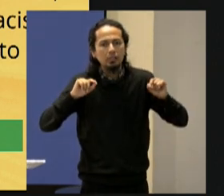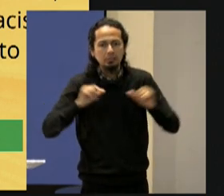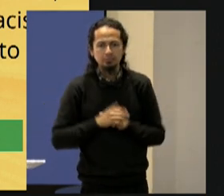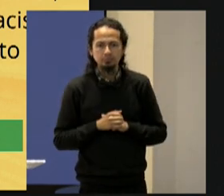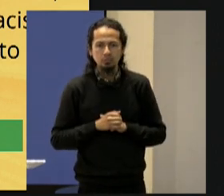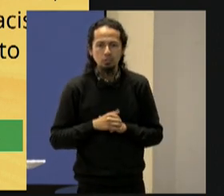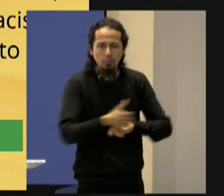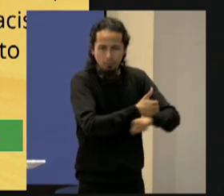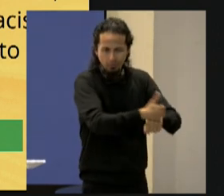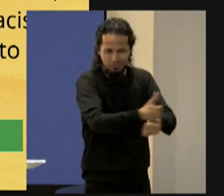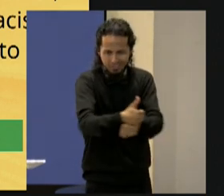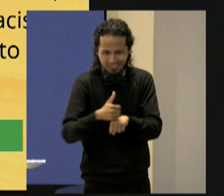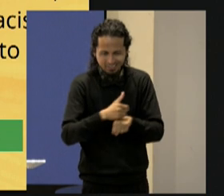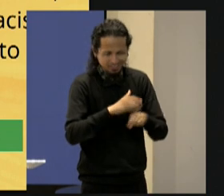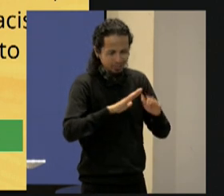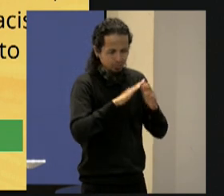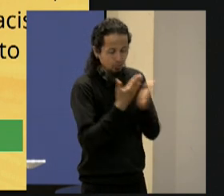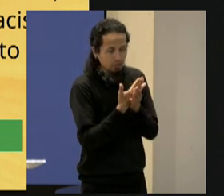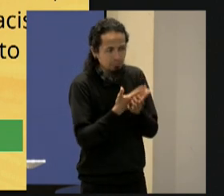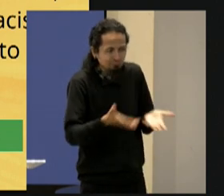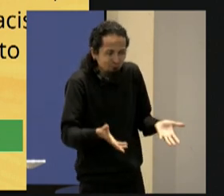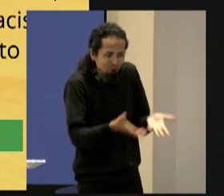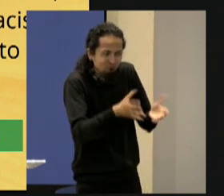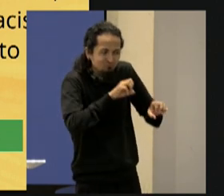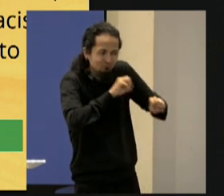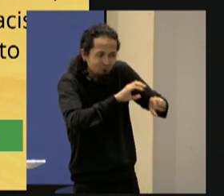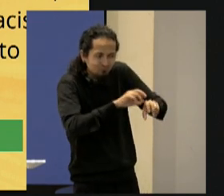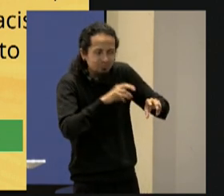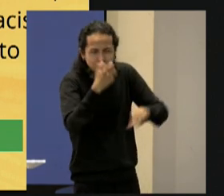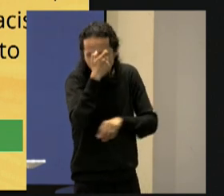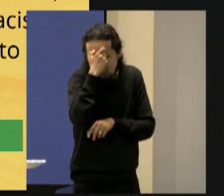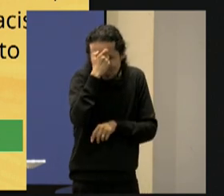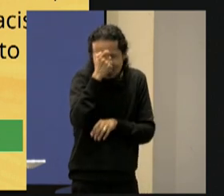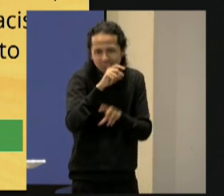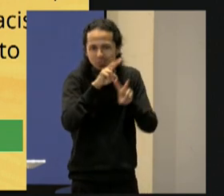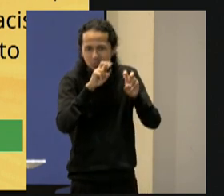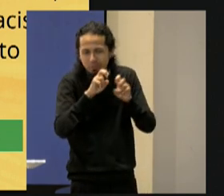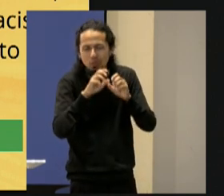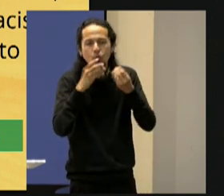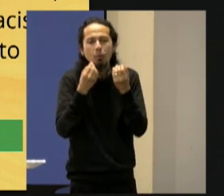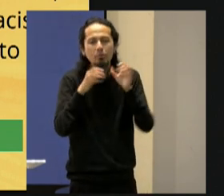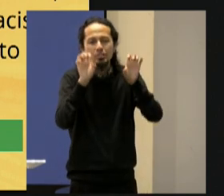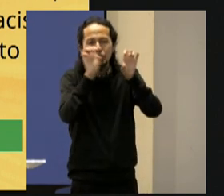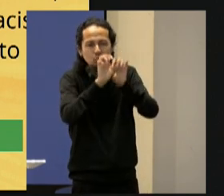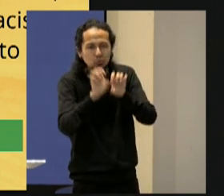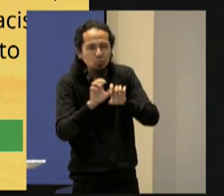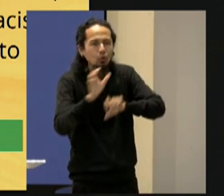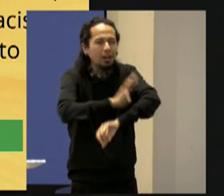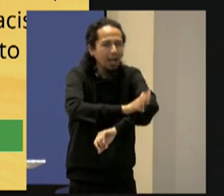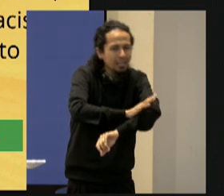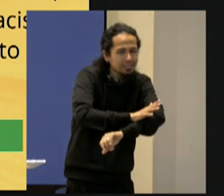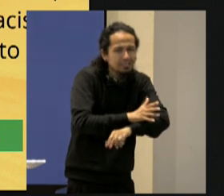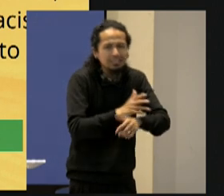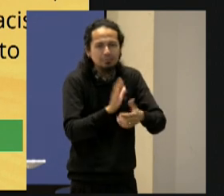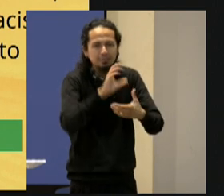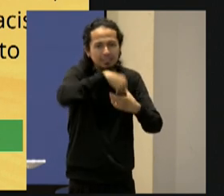da escola sobre a estrutura e funcionamento do racismo na educação. Isso para a gente é fundamental, porque